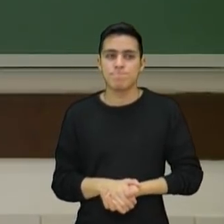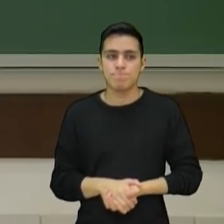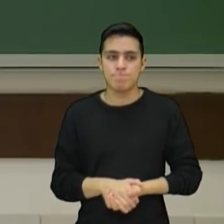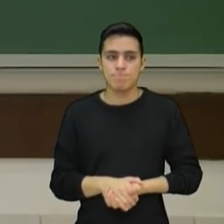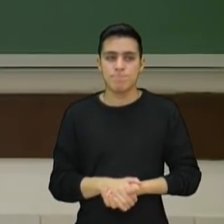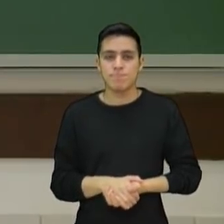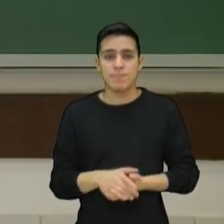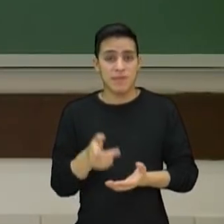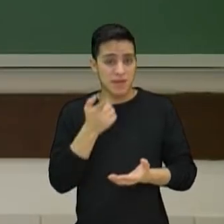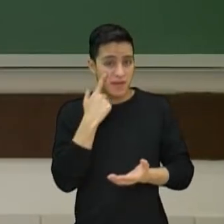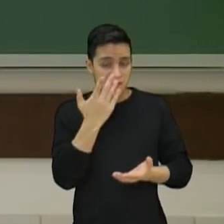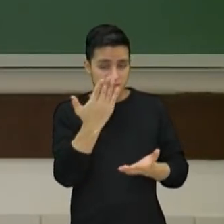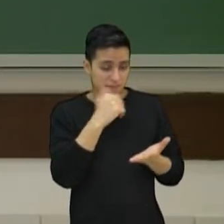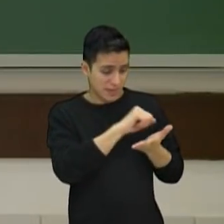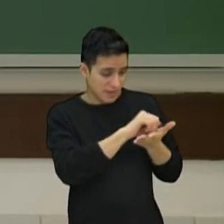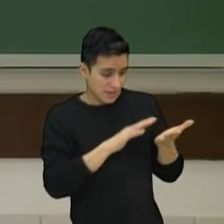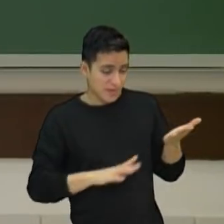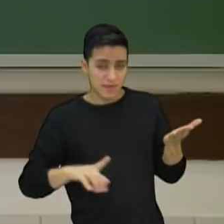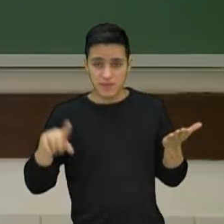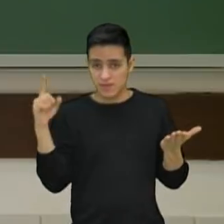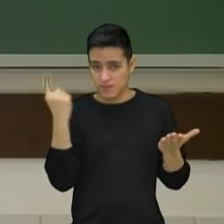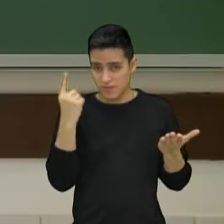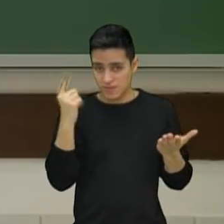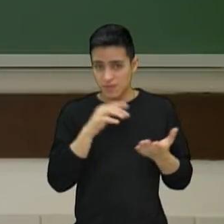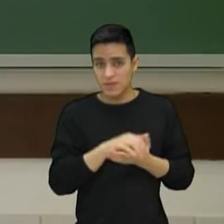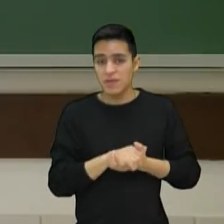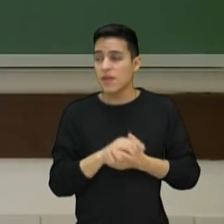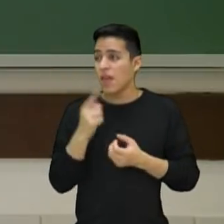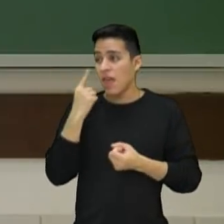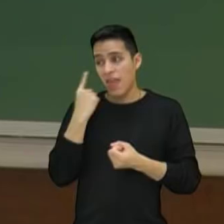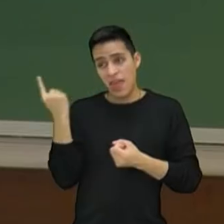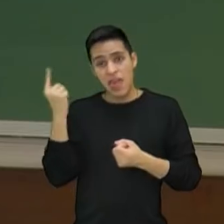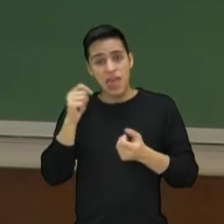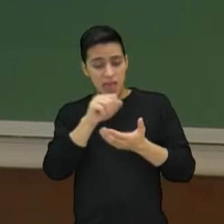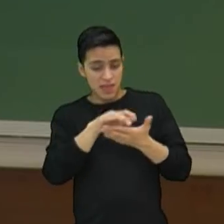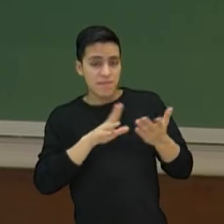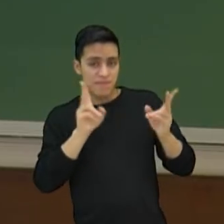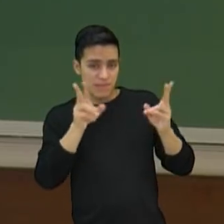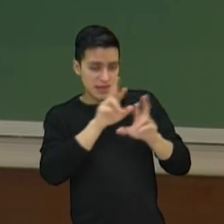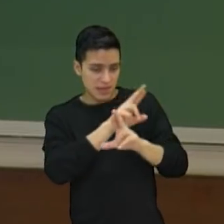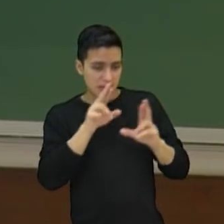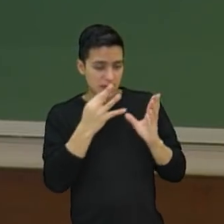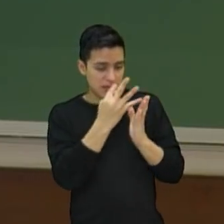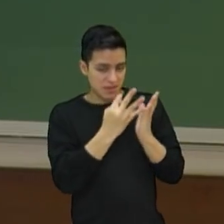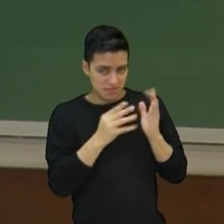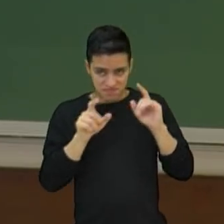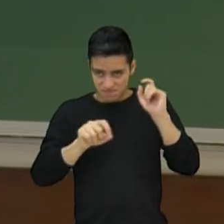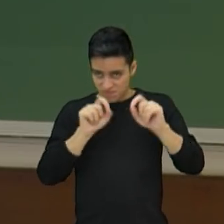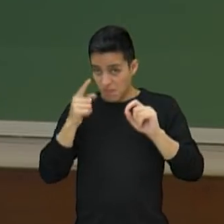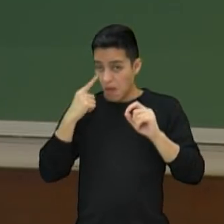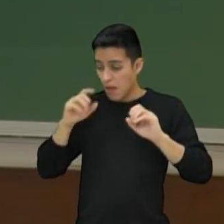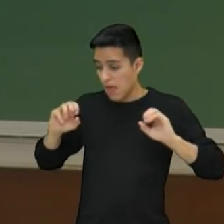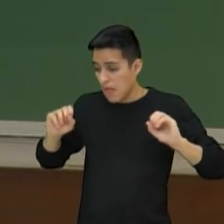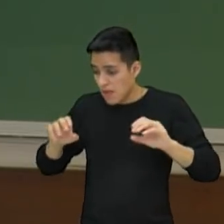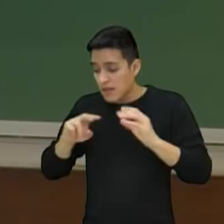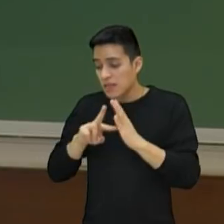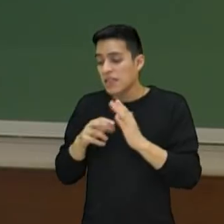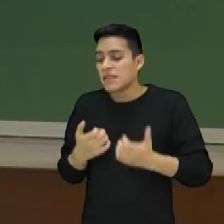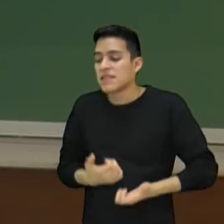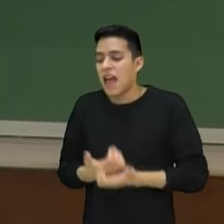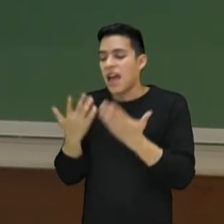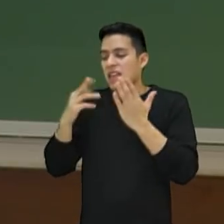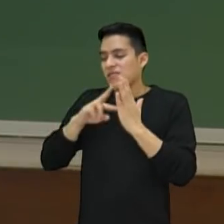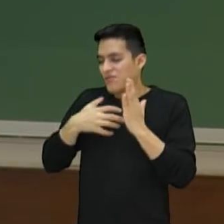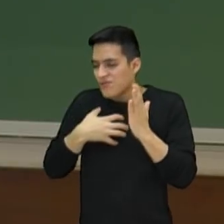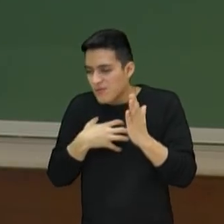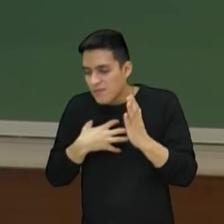Vamos para a atividade 1, atividade que está relacionada com aquele mesmo texto, né? Educar é dar sentido